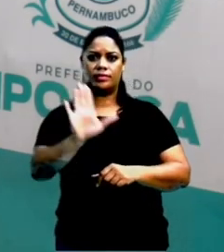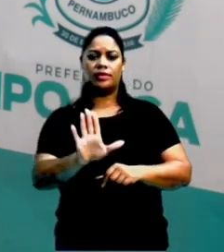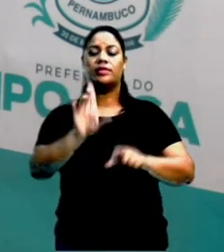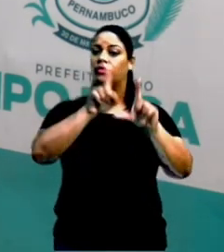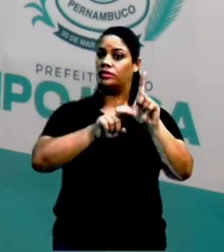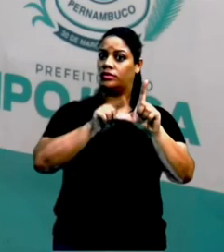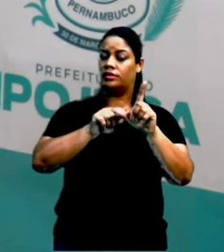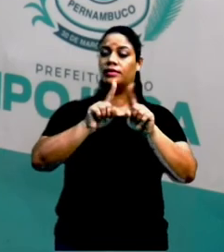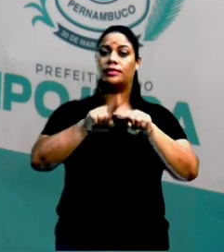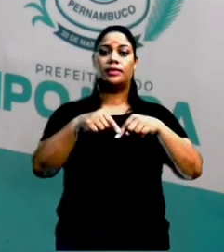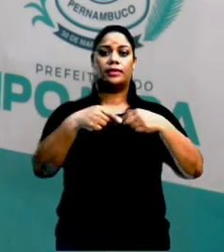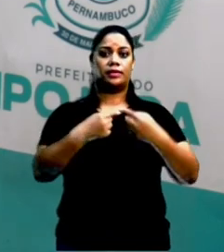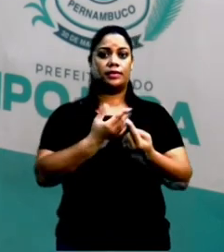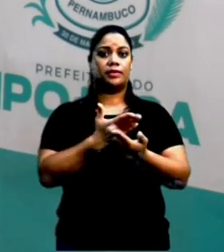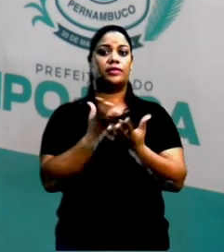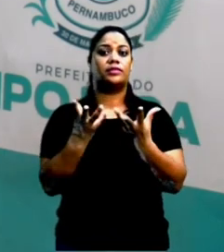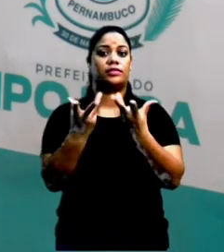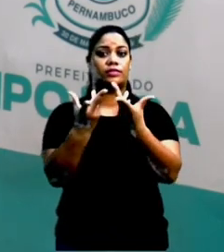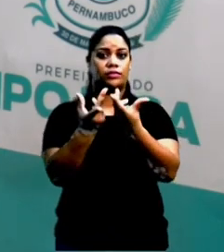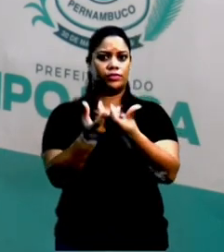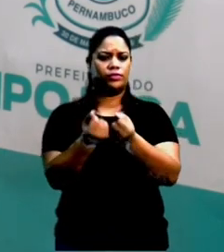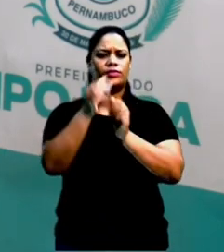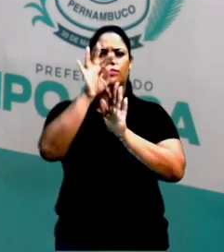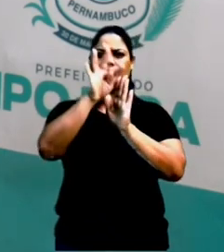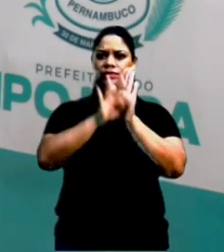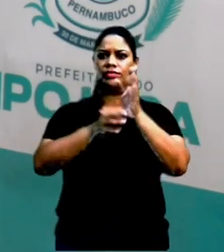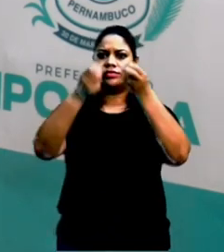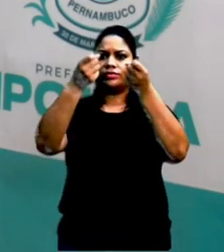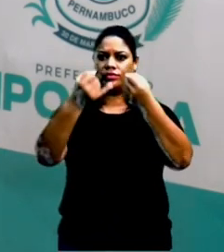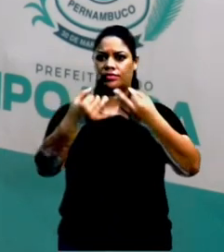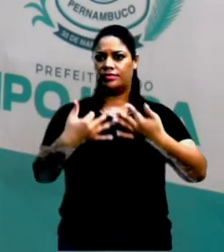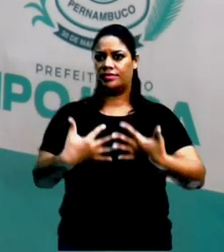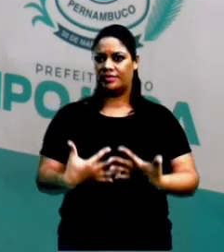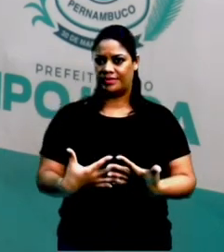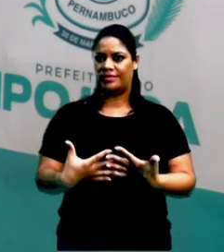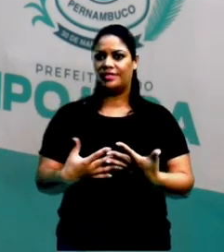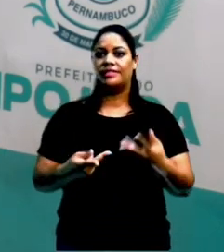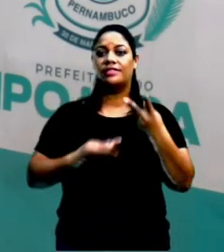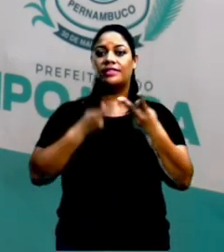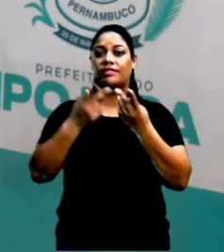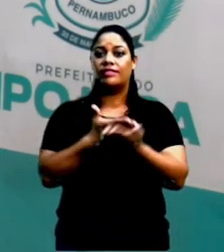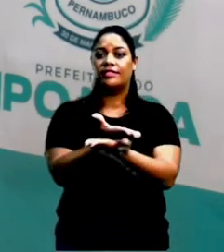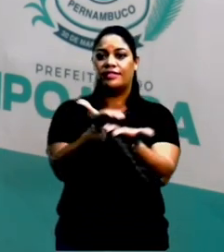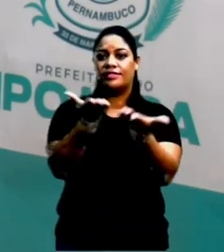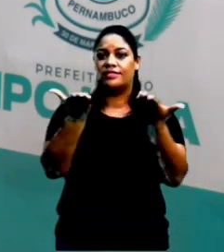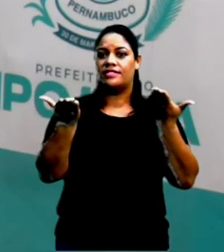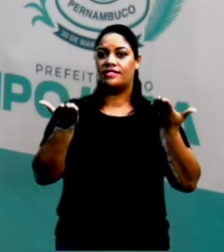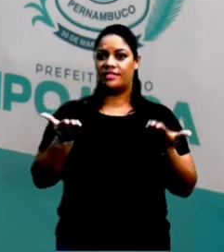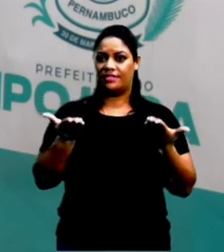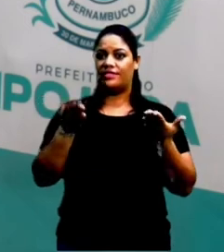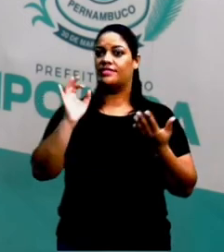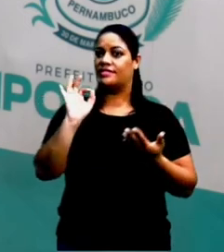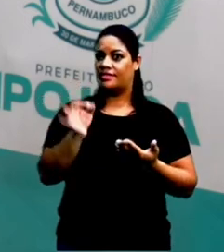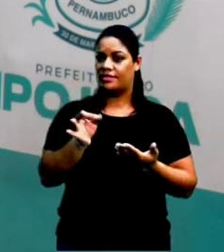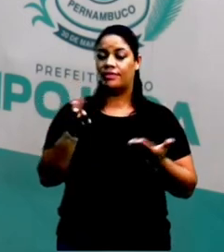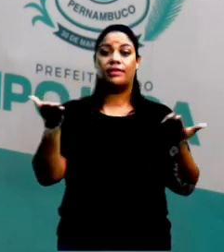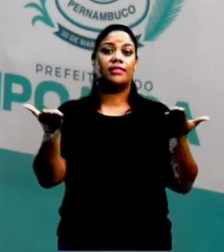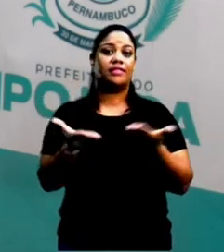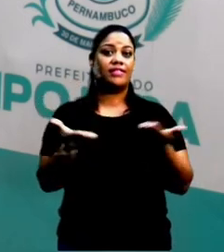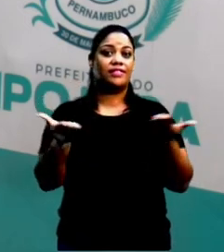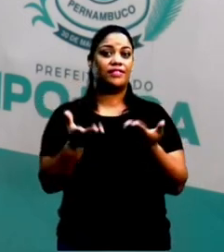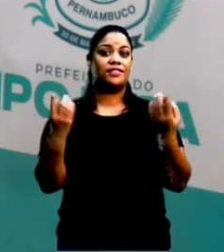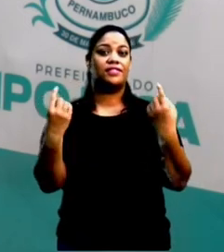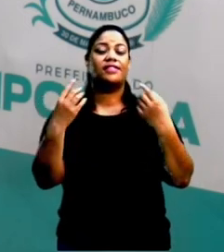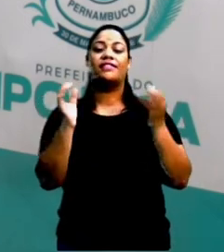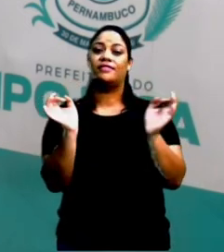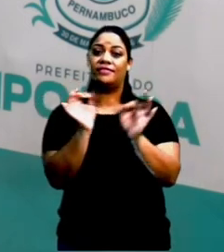que você vai extrair na razão social, no que o texto quer dizer, o que ele quer informar para você, certo? Agora